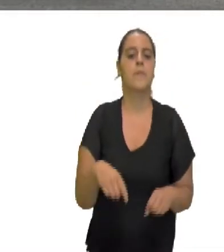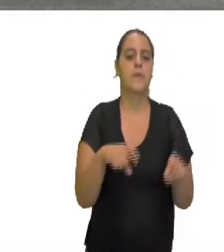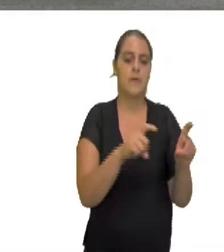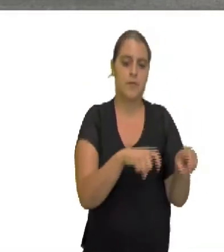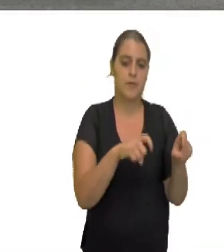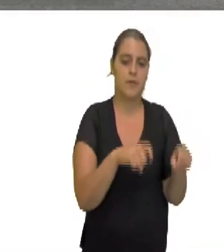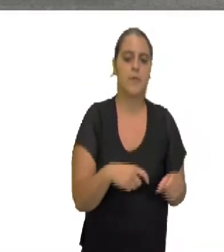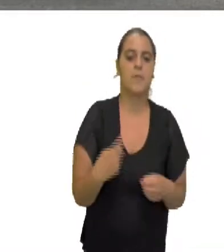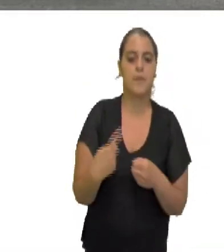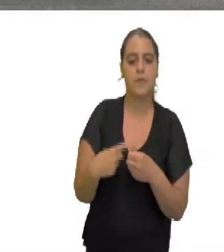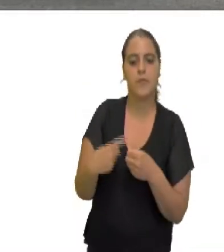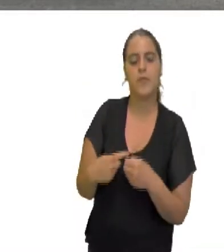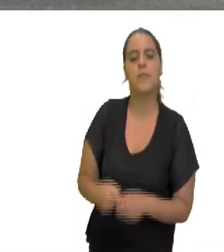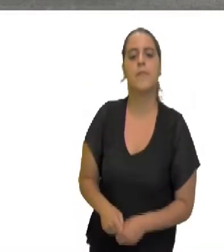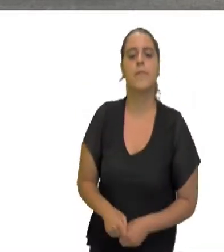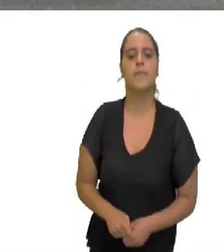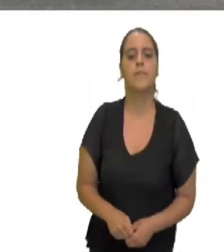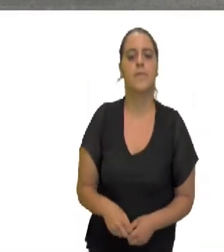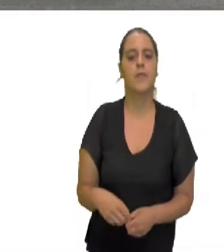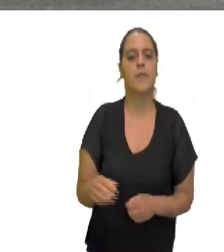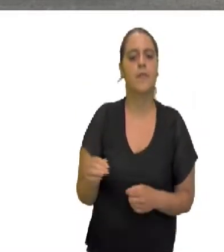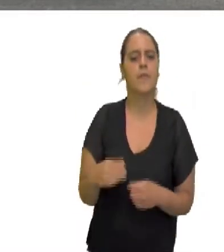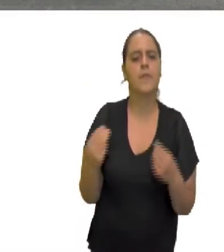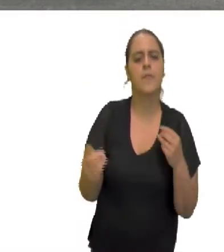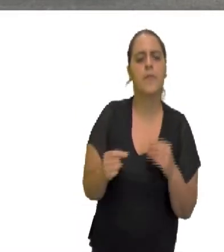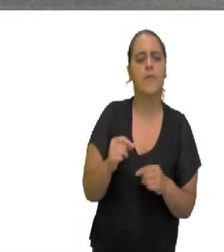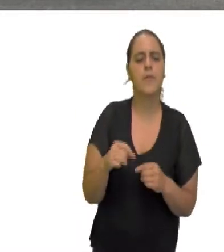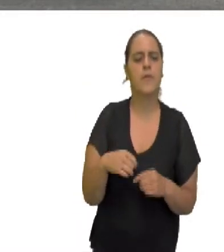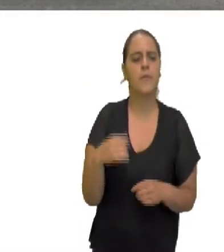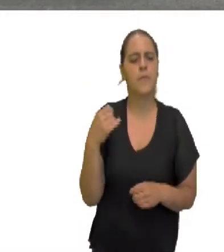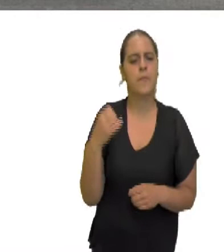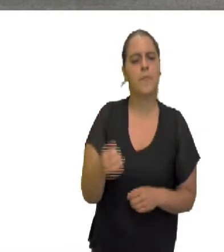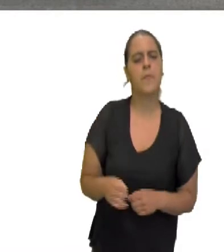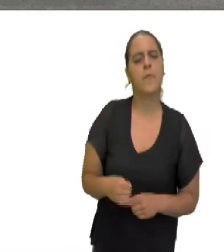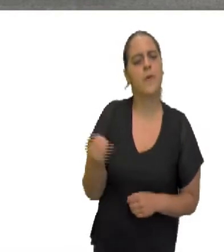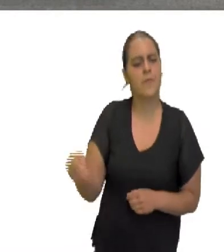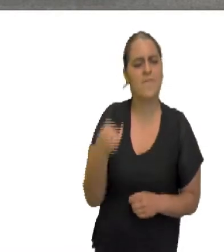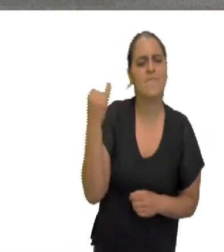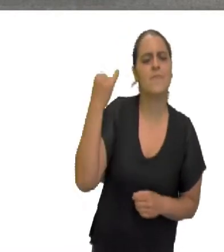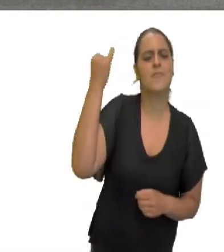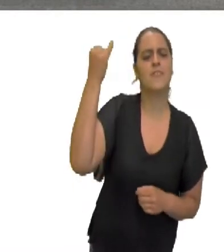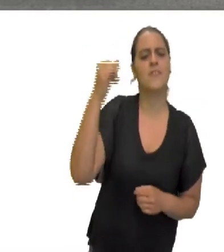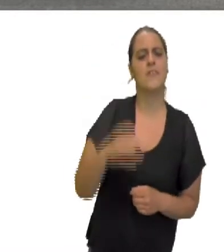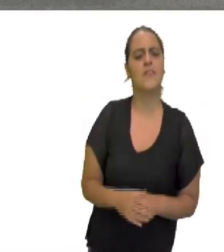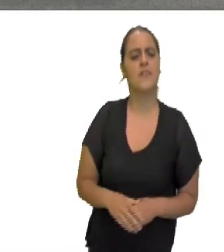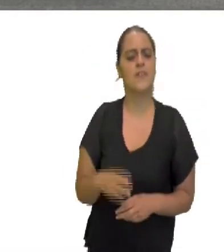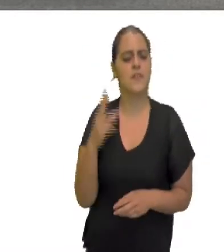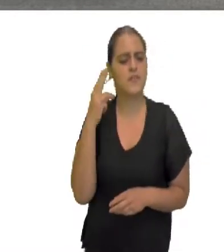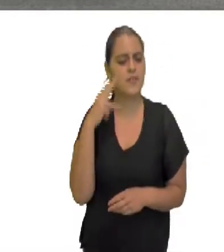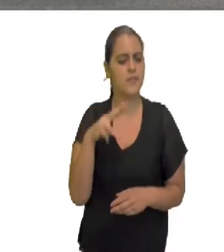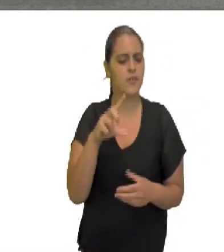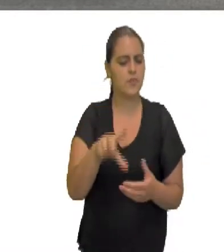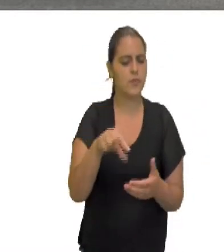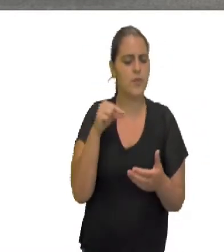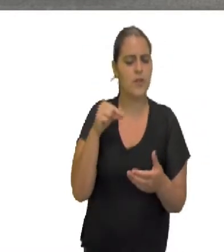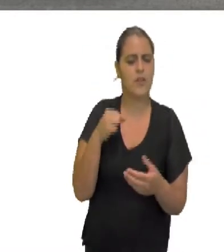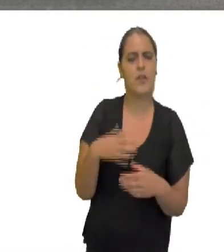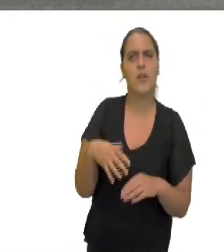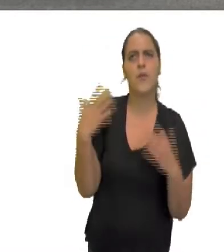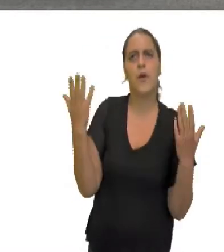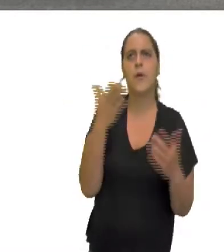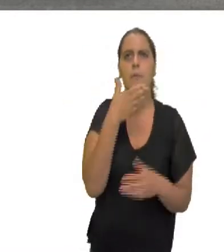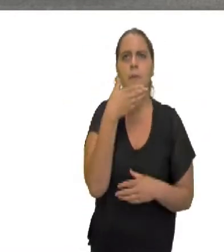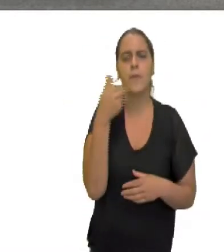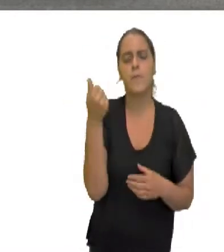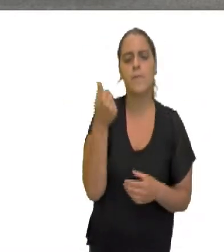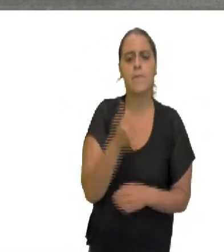cidade. Mas ela foi trazida não no intuito de vocês terem que fazer uma escolha. Será o que é